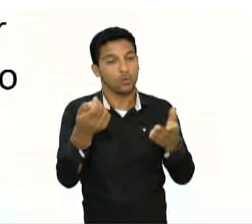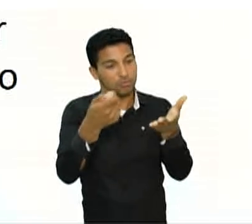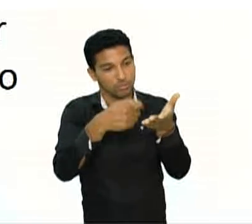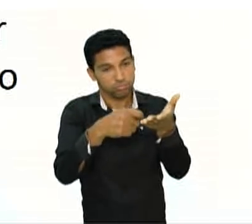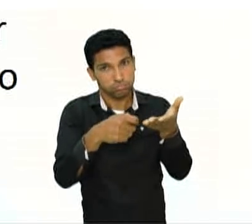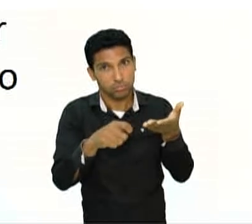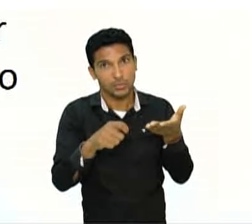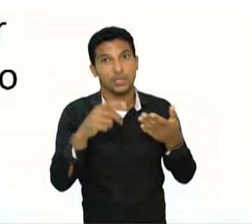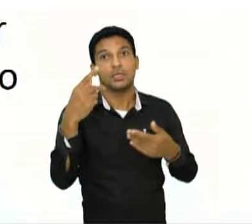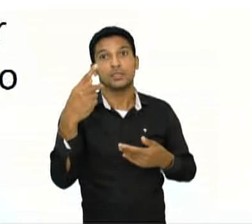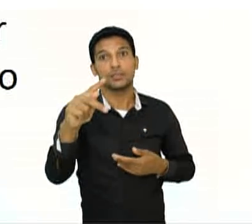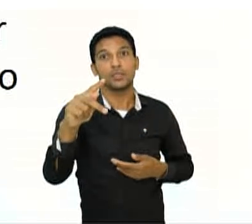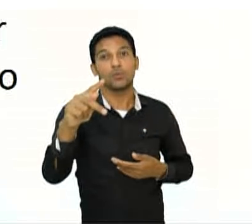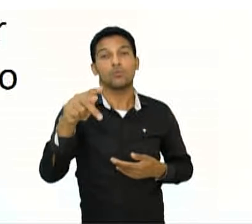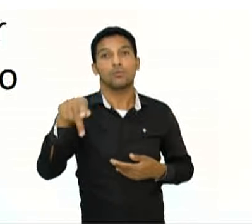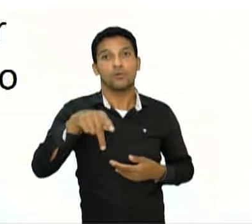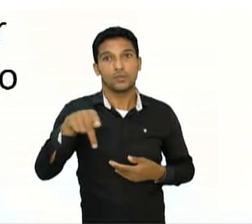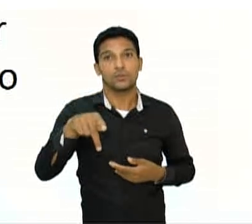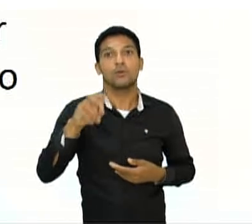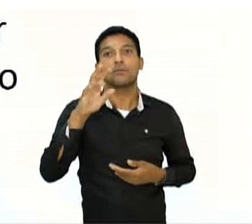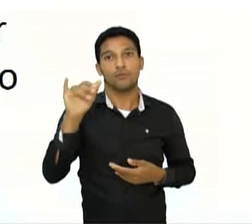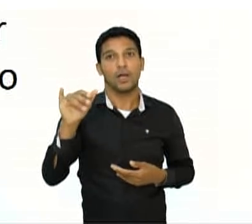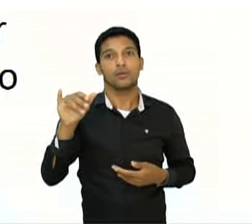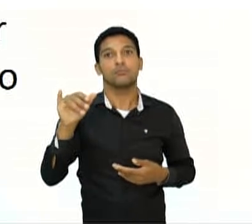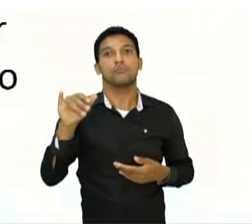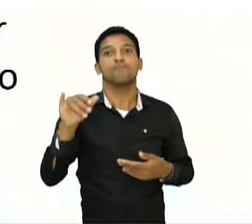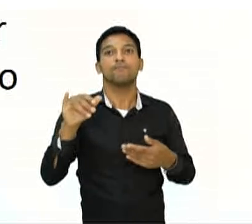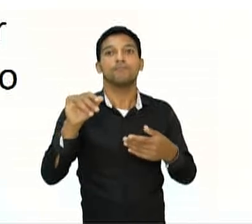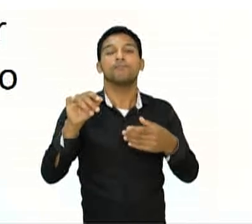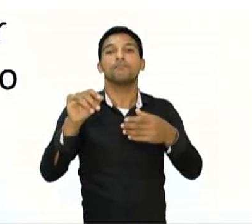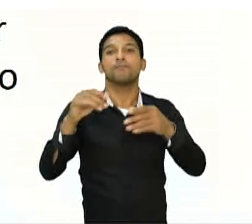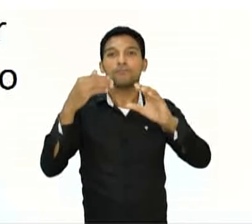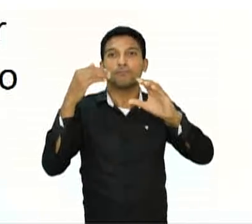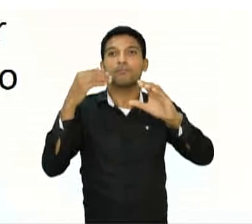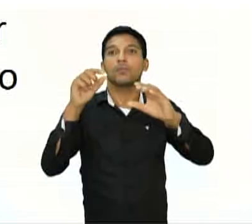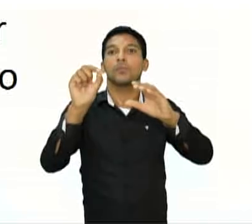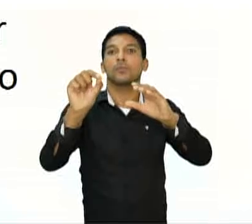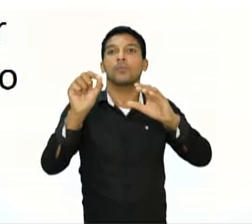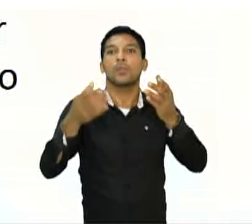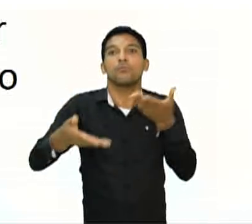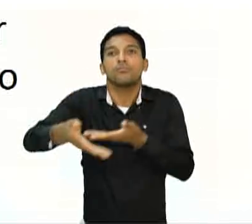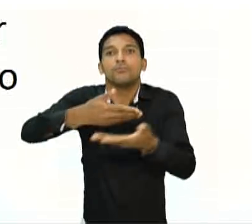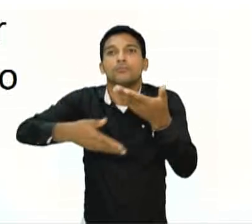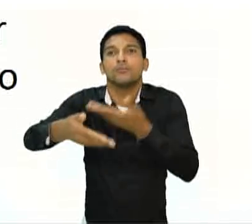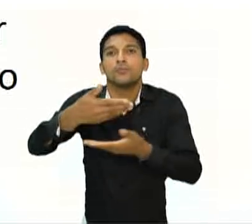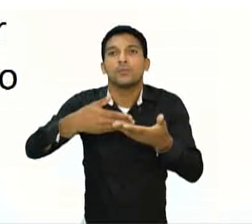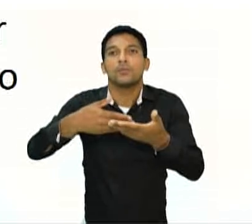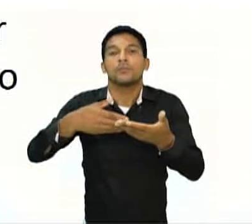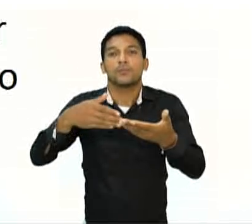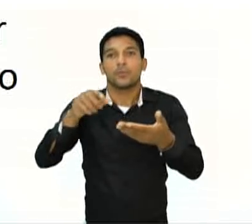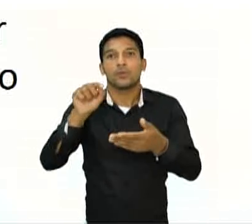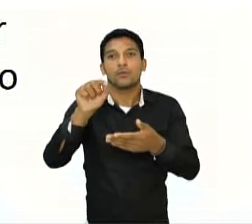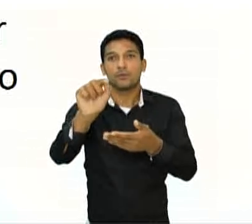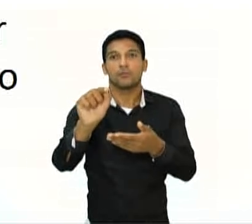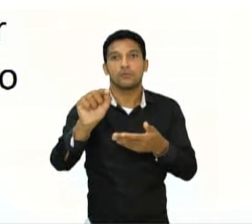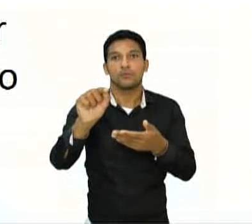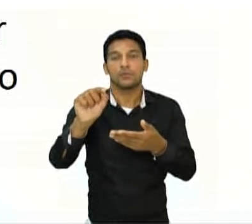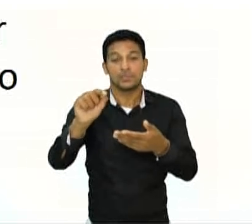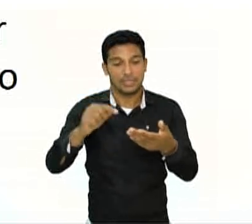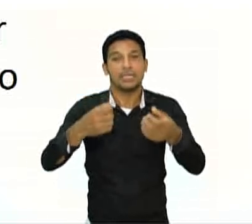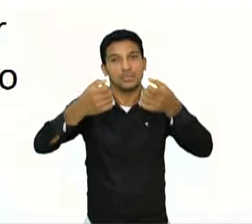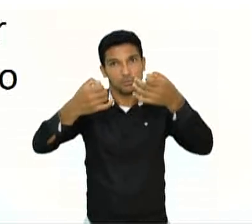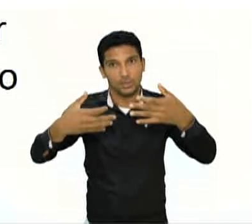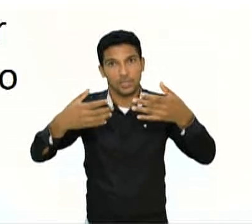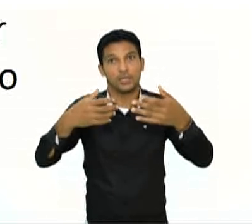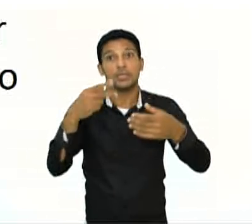você observar aqui nessa imagem, nessa foto, nesse prédio, um prédio bonito, né, chama atenção,